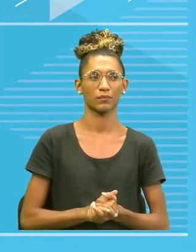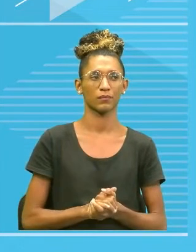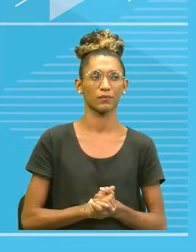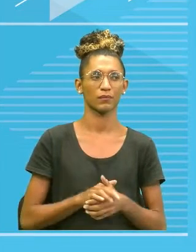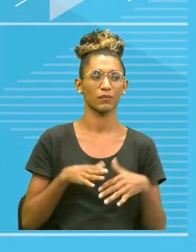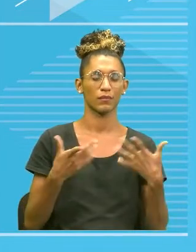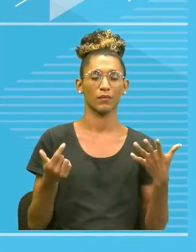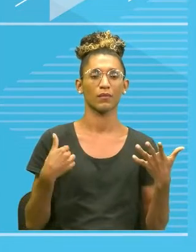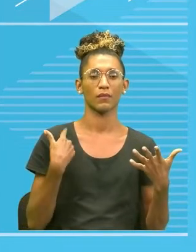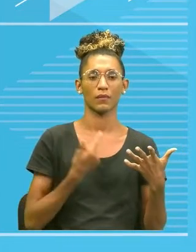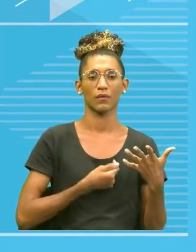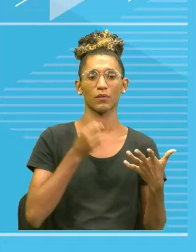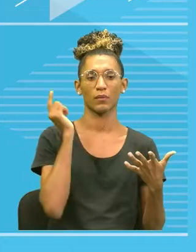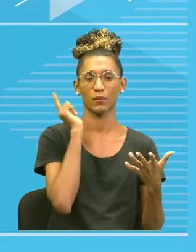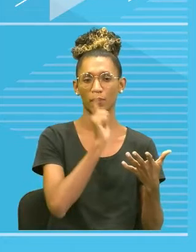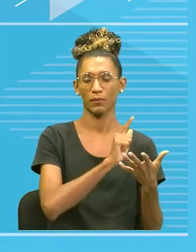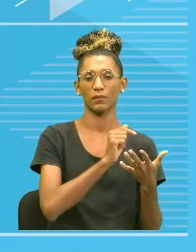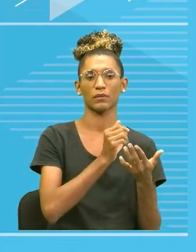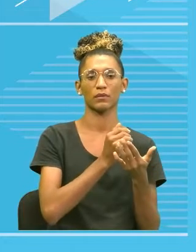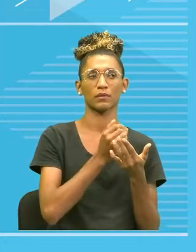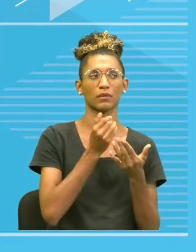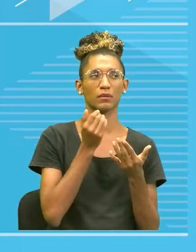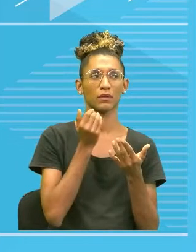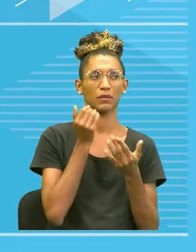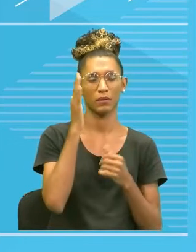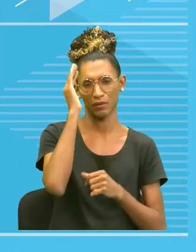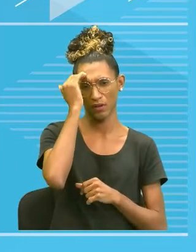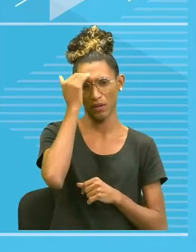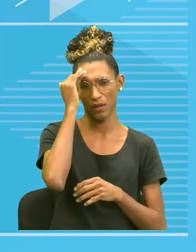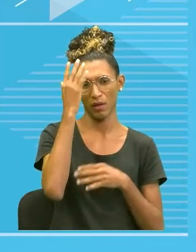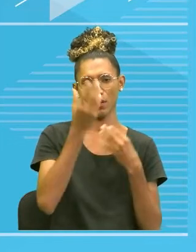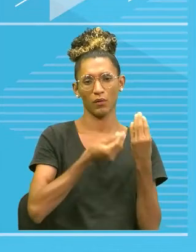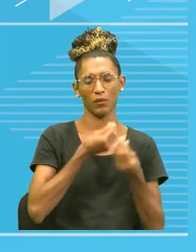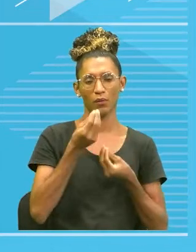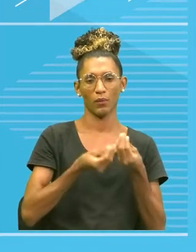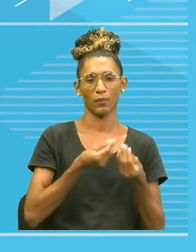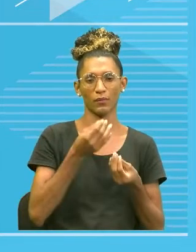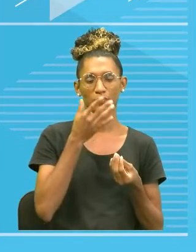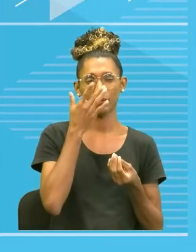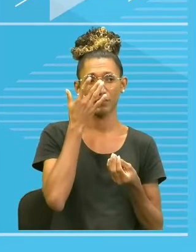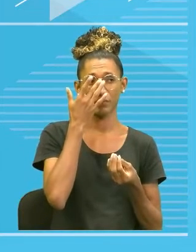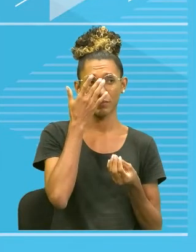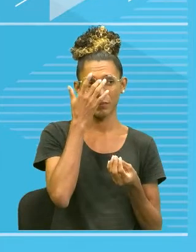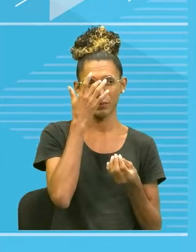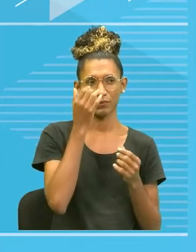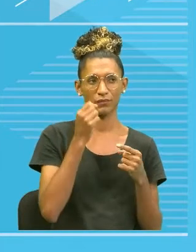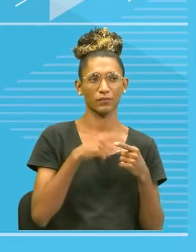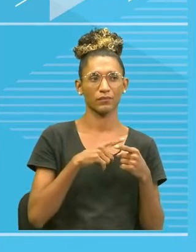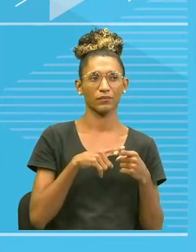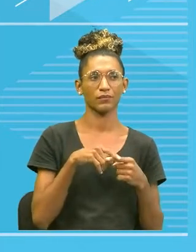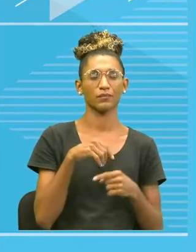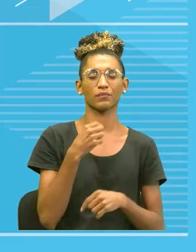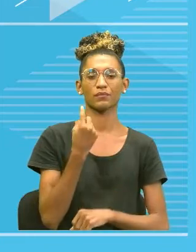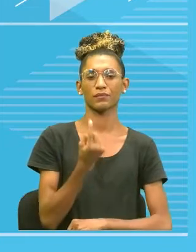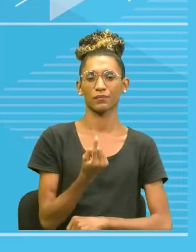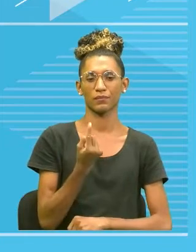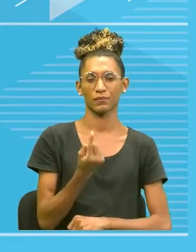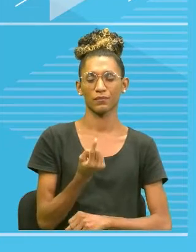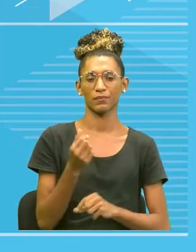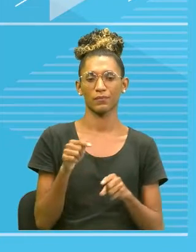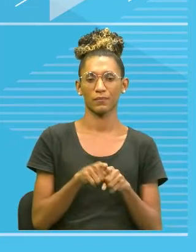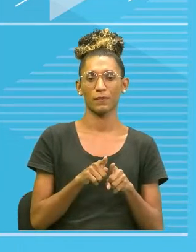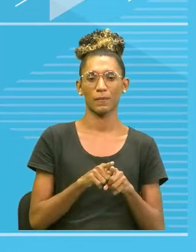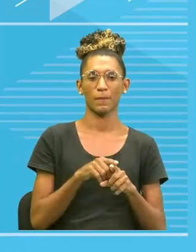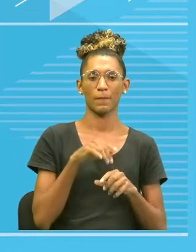E aí a gente vai conseguir entender aonde é que está o trabalho total. O trabalho 1, que é o trabalho dele sair